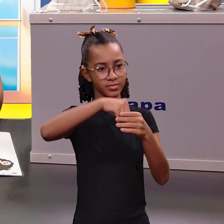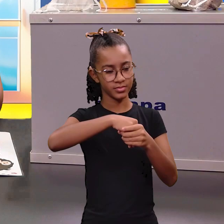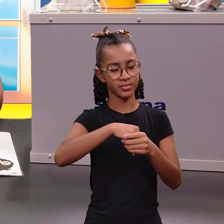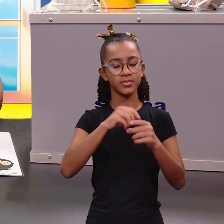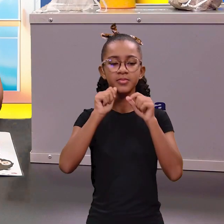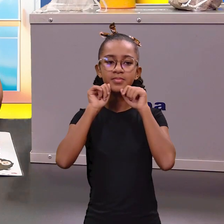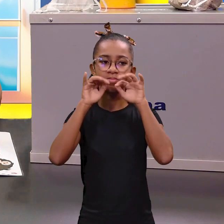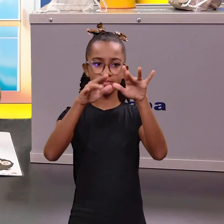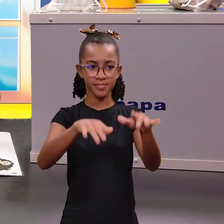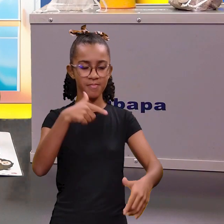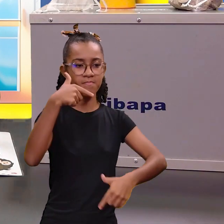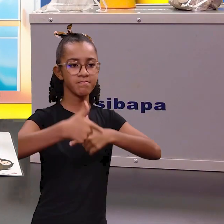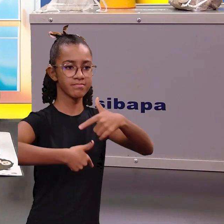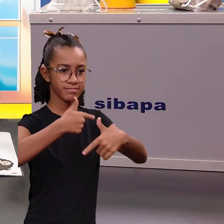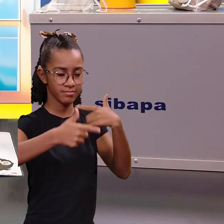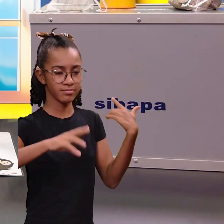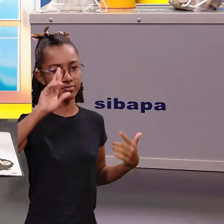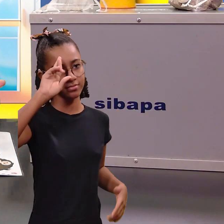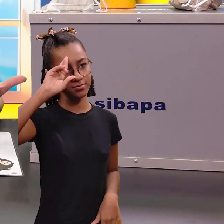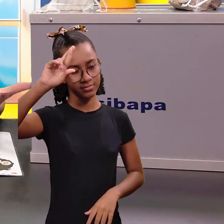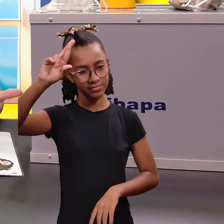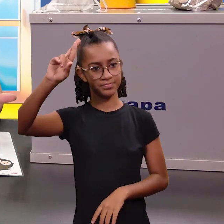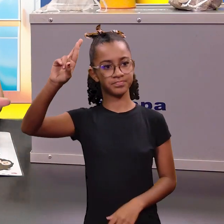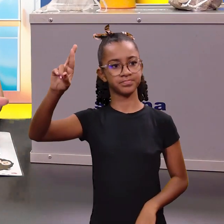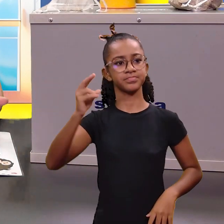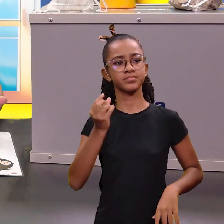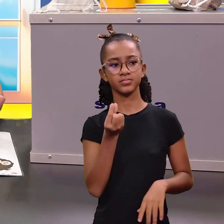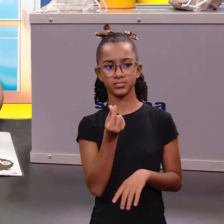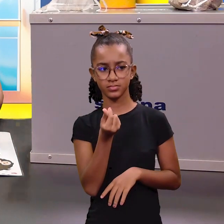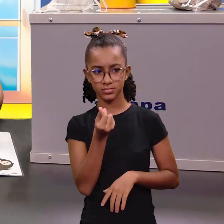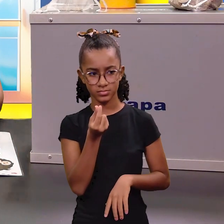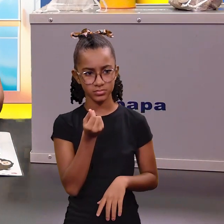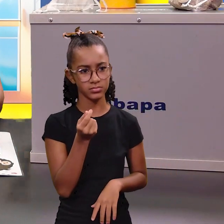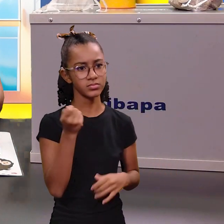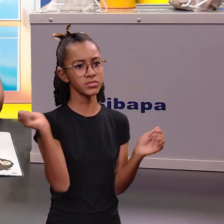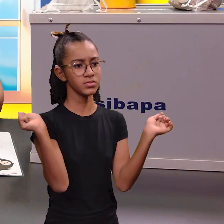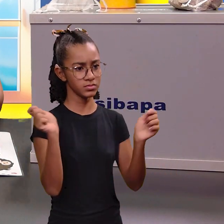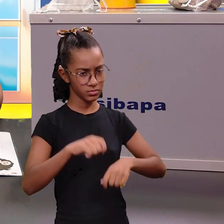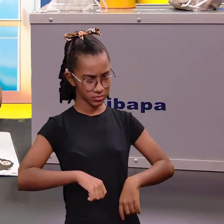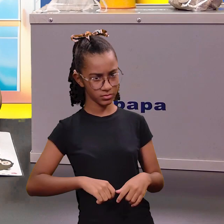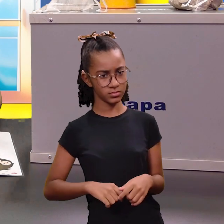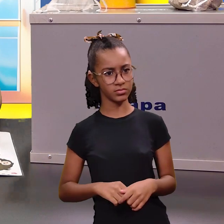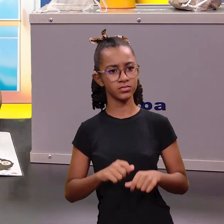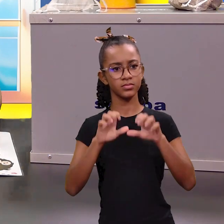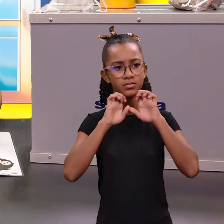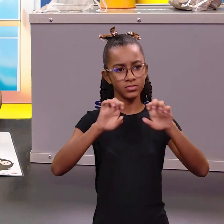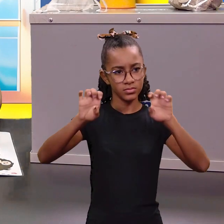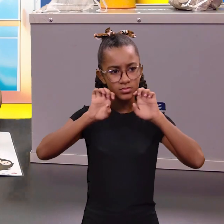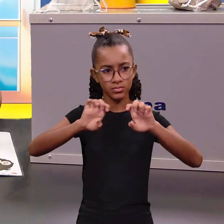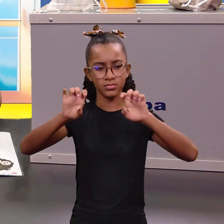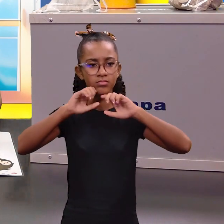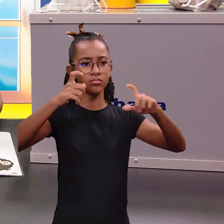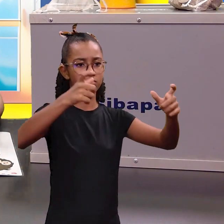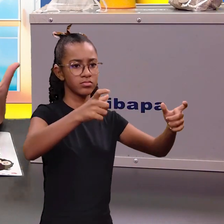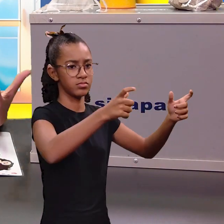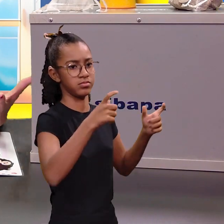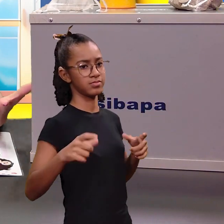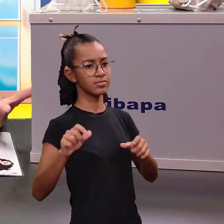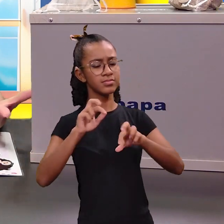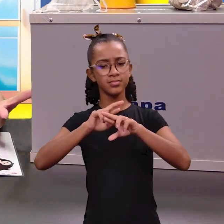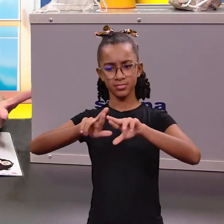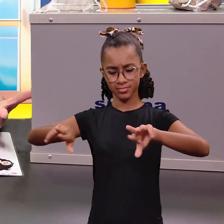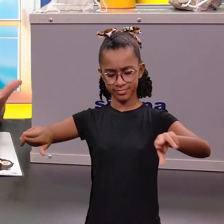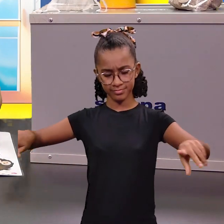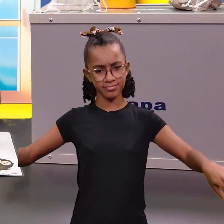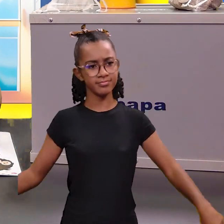ofertas, abençoam a obra do Senhor. E é com esse dinheiro que nós podemos levar a palavra de Deus para pessoas que ainda